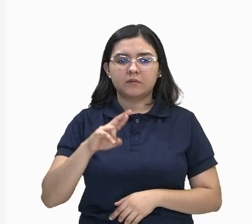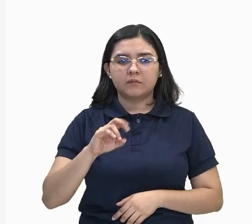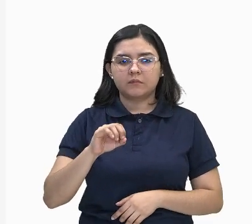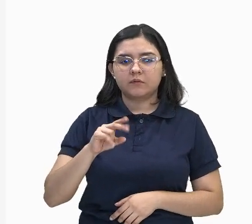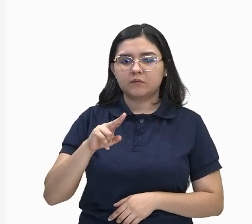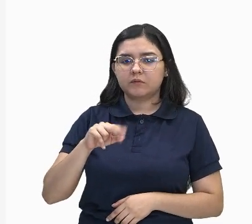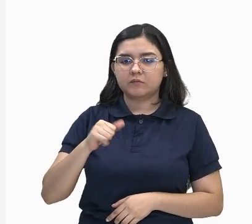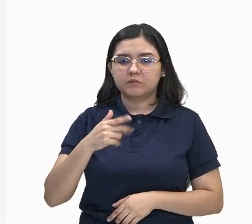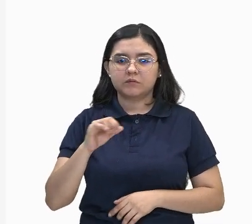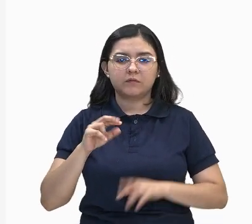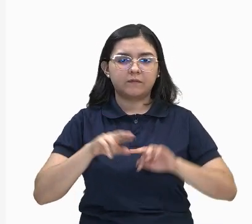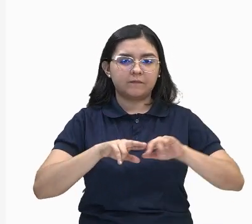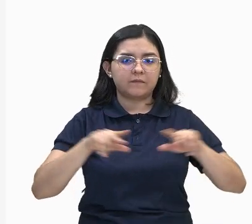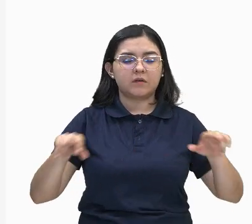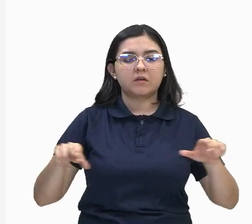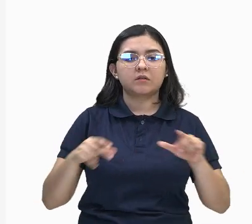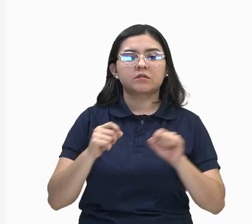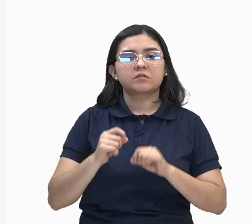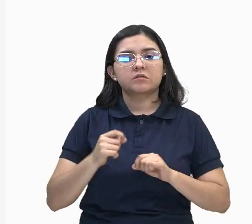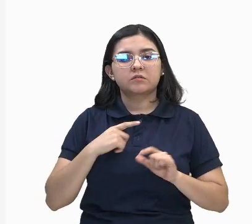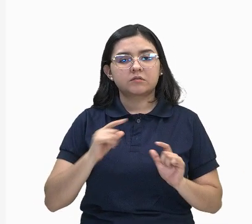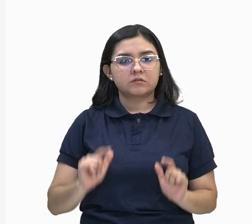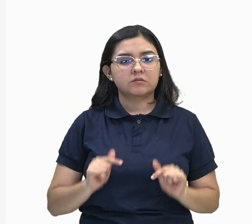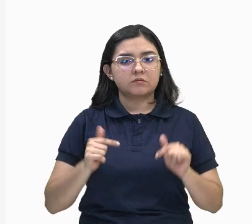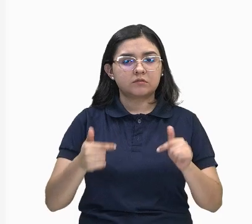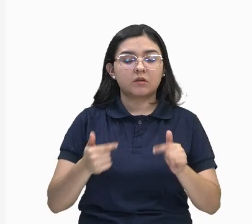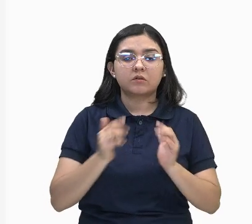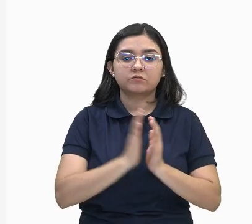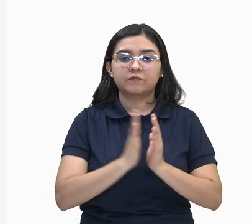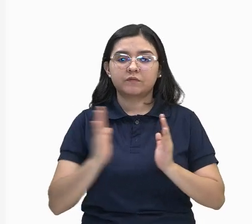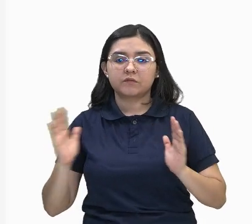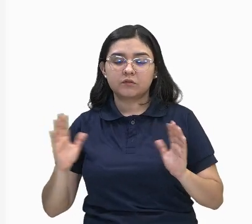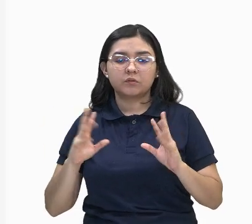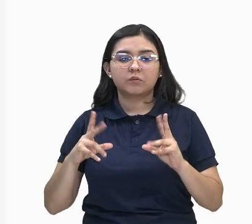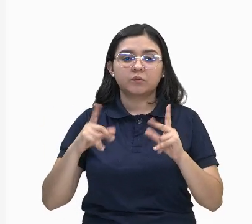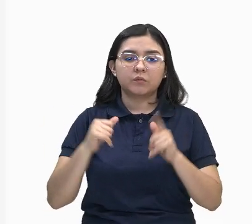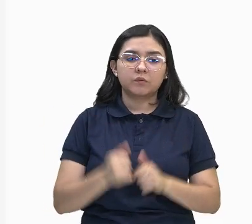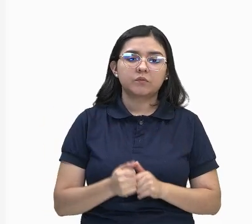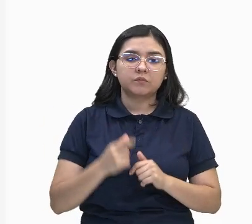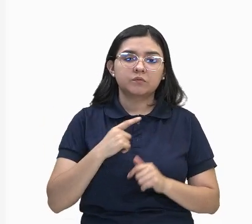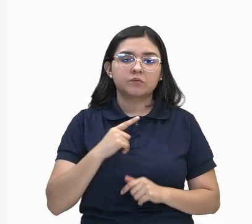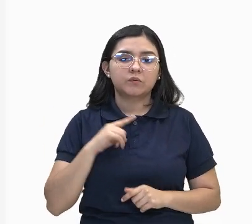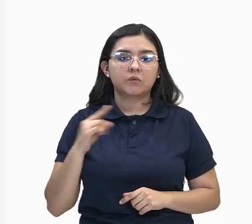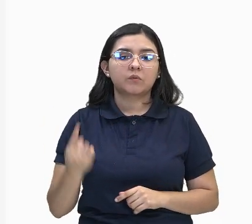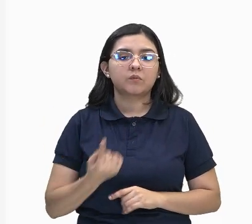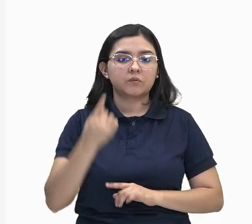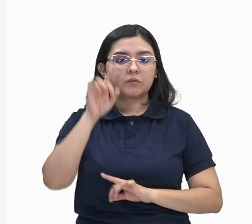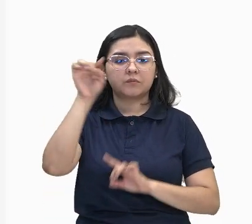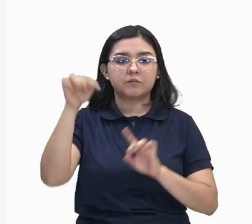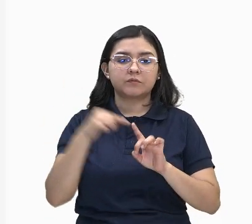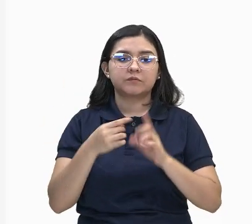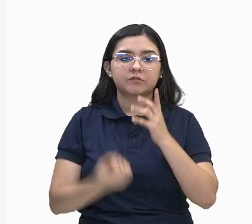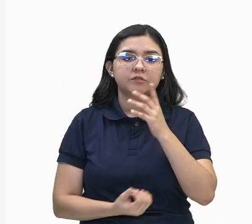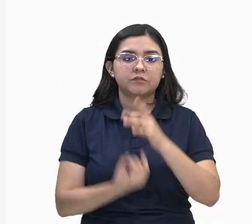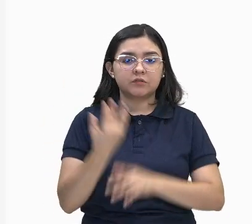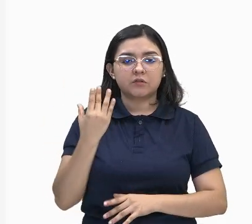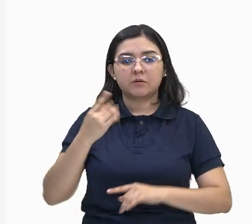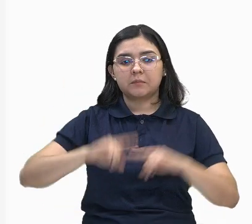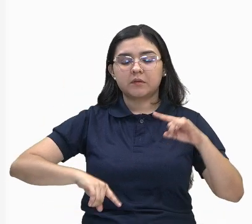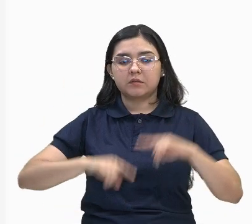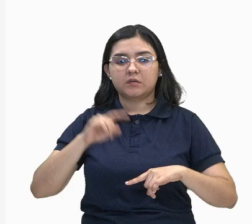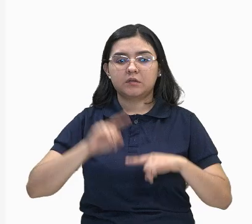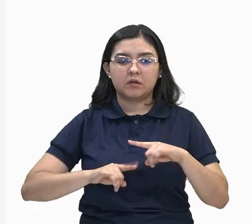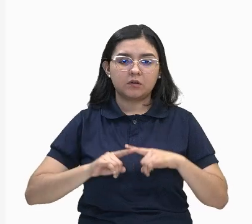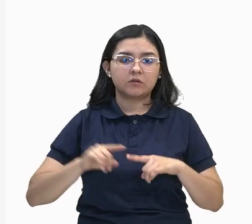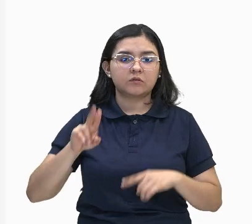diversas atividades e processos, todos com o objetivo de criar algo